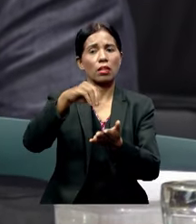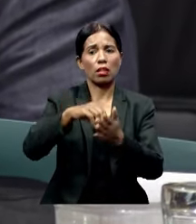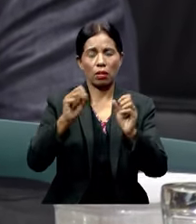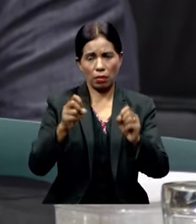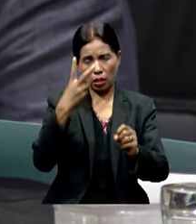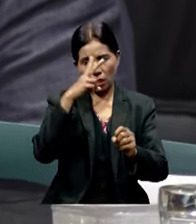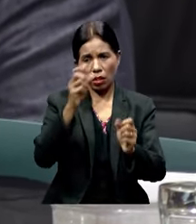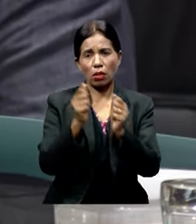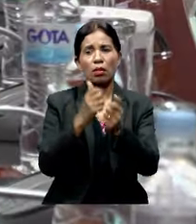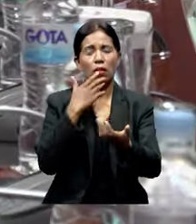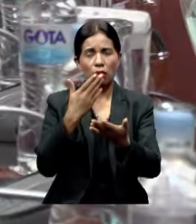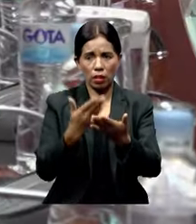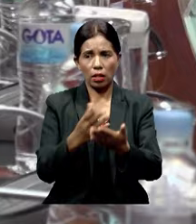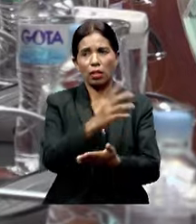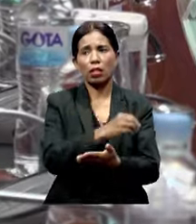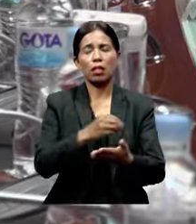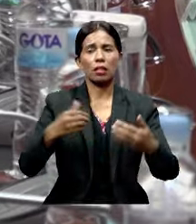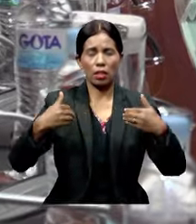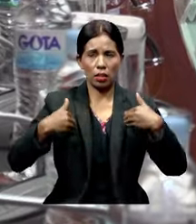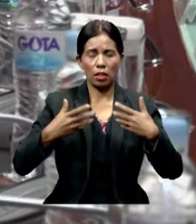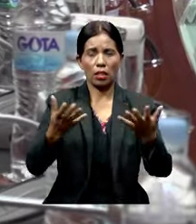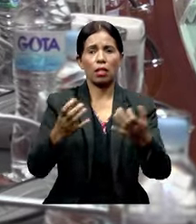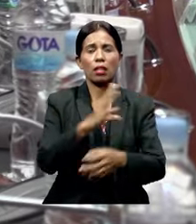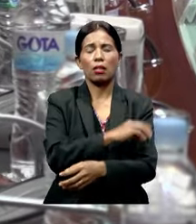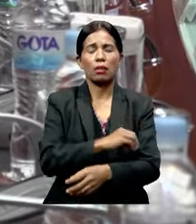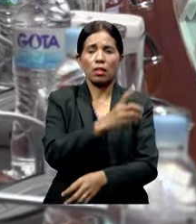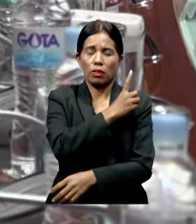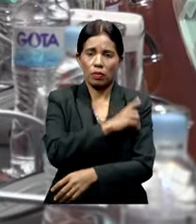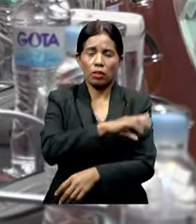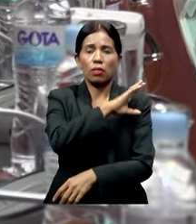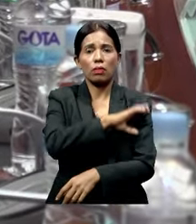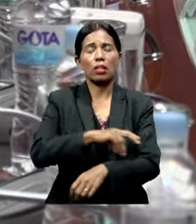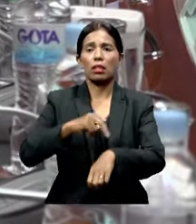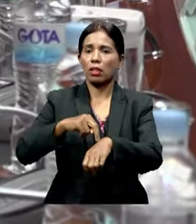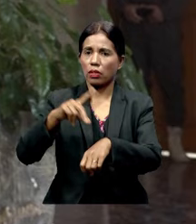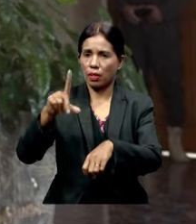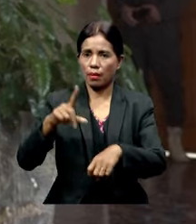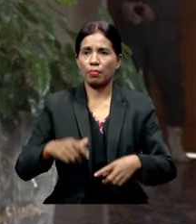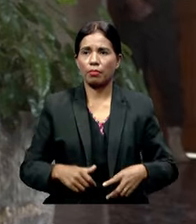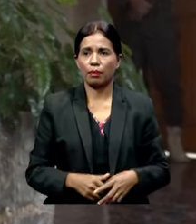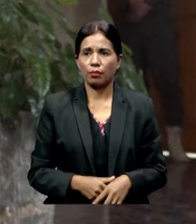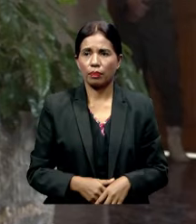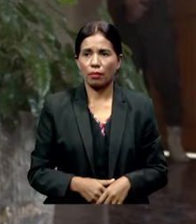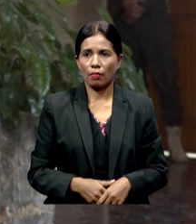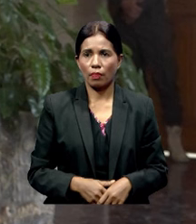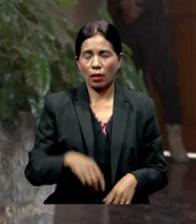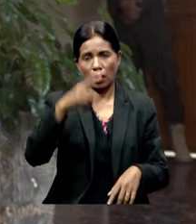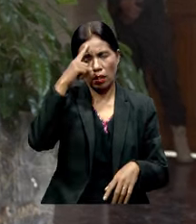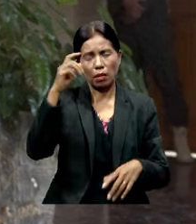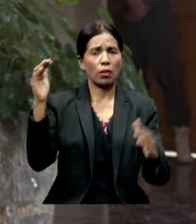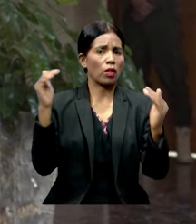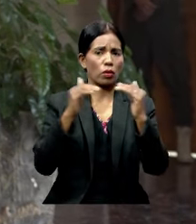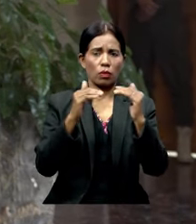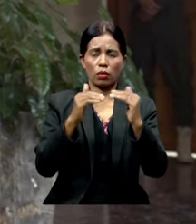belejarejo clean situação Sira nebe e a interesse ba defesa na segurança nacional. Tamba reunião lá e